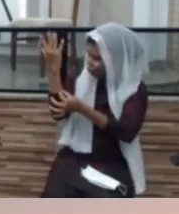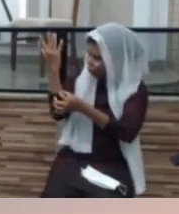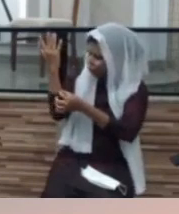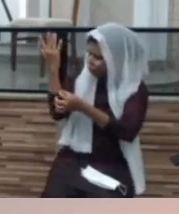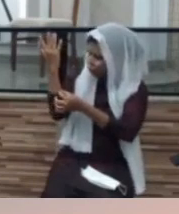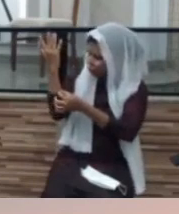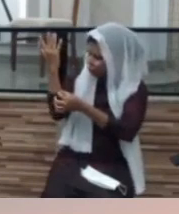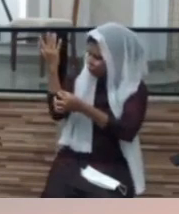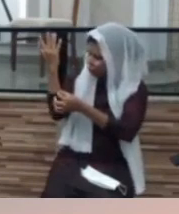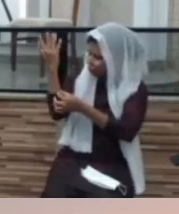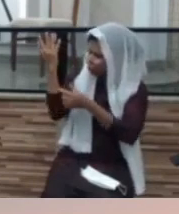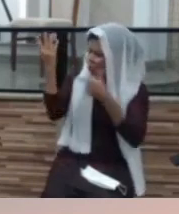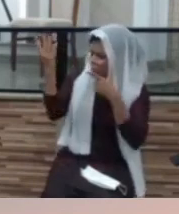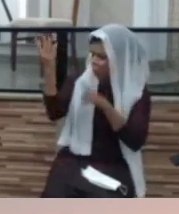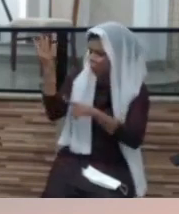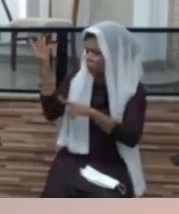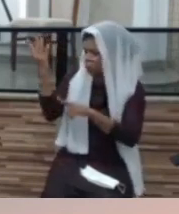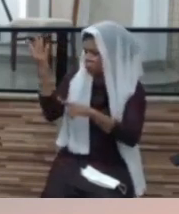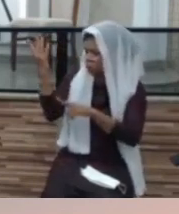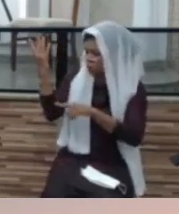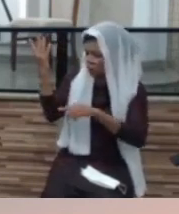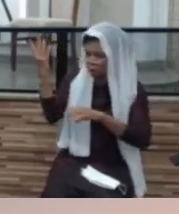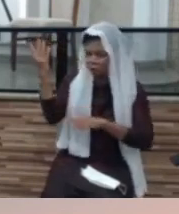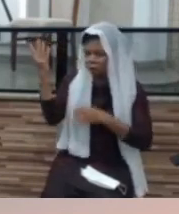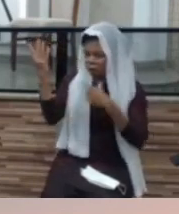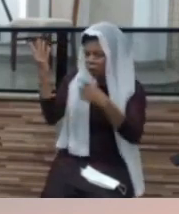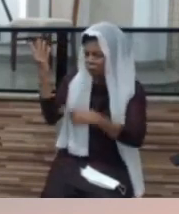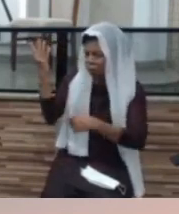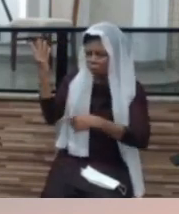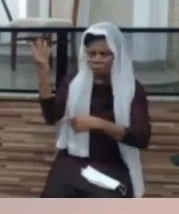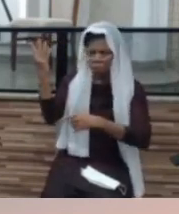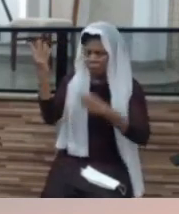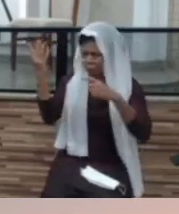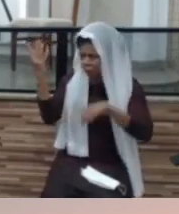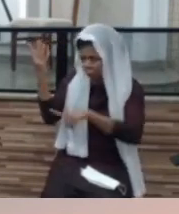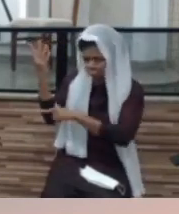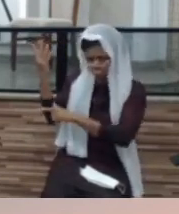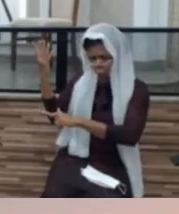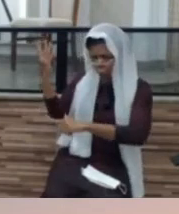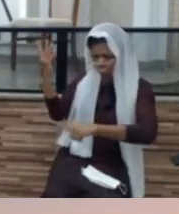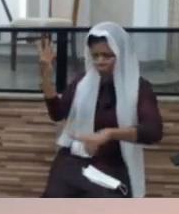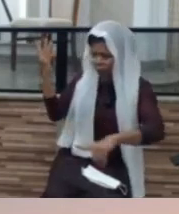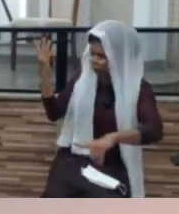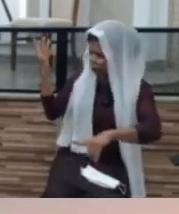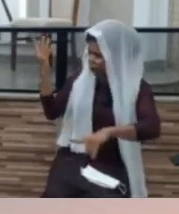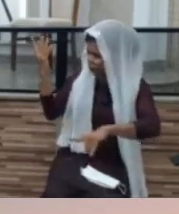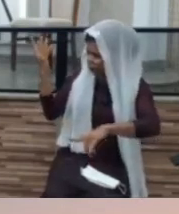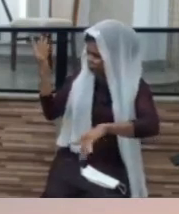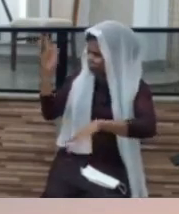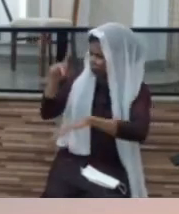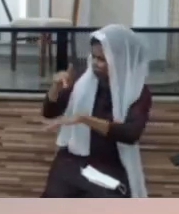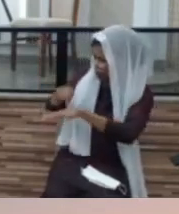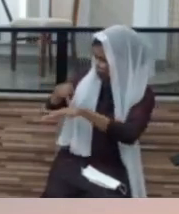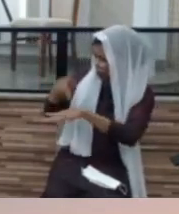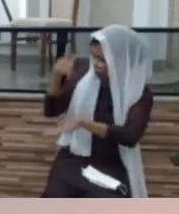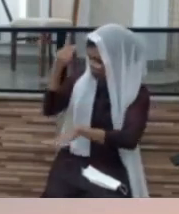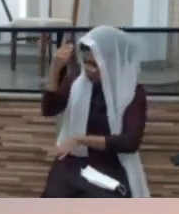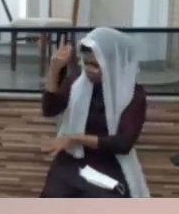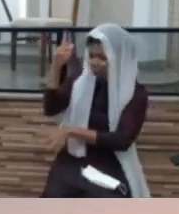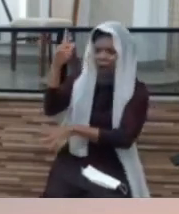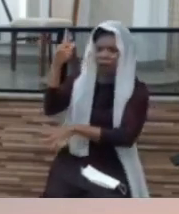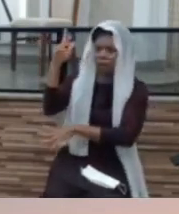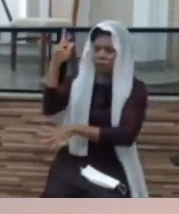Ela sobrevive na pedra, ela sobrevive na areia, ela sobrevive em qualquer lugar. Se